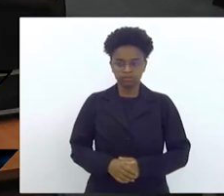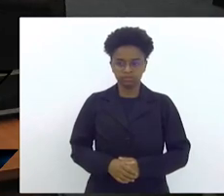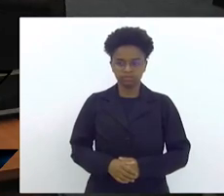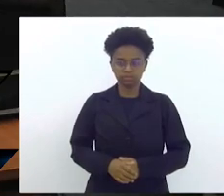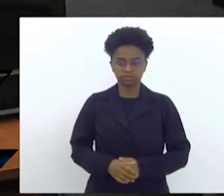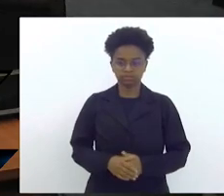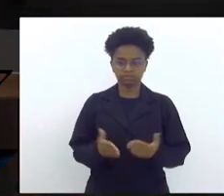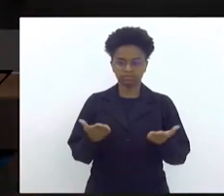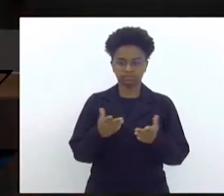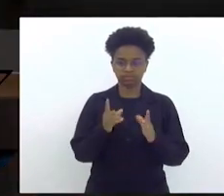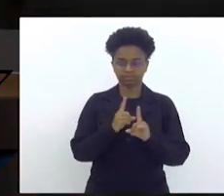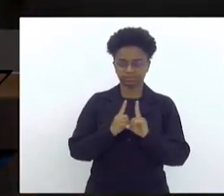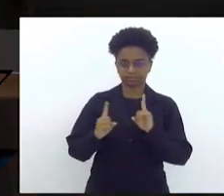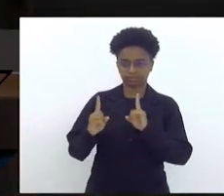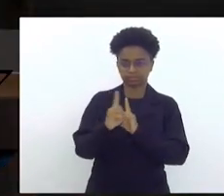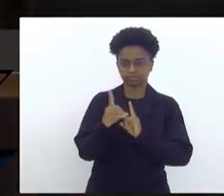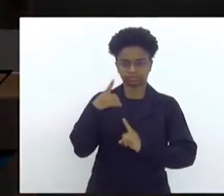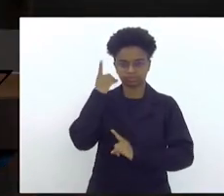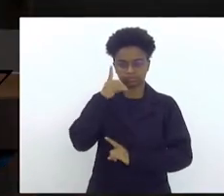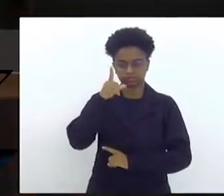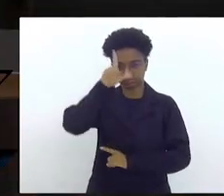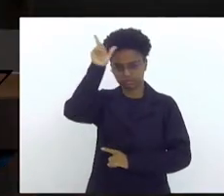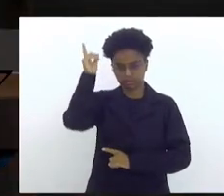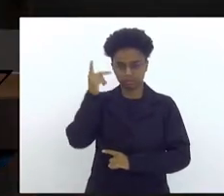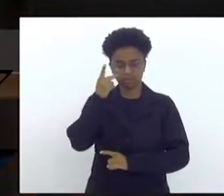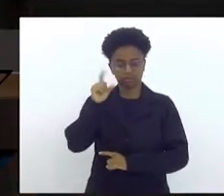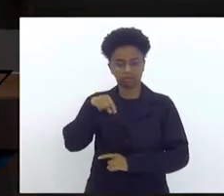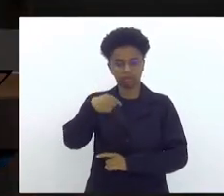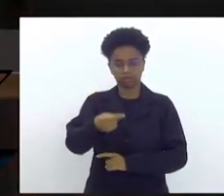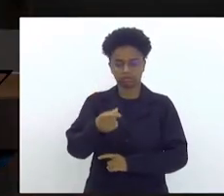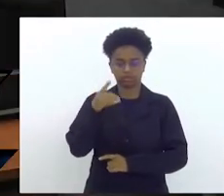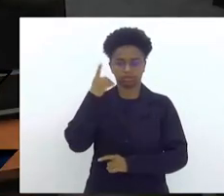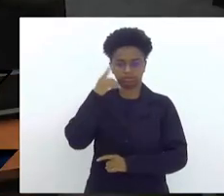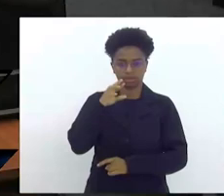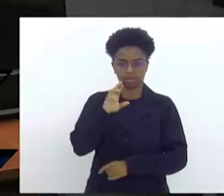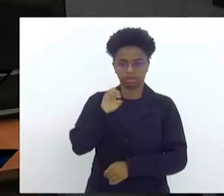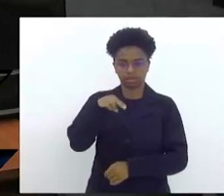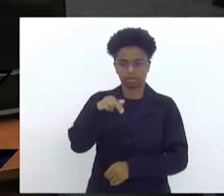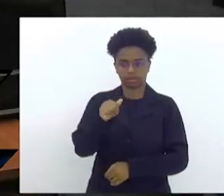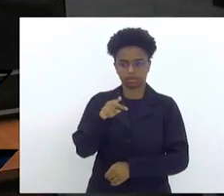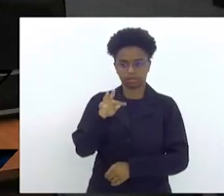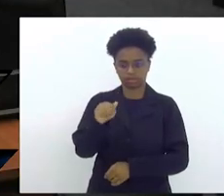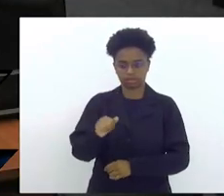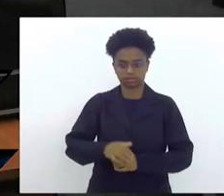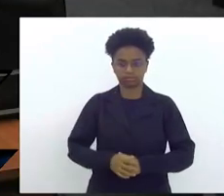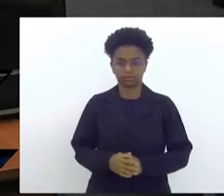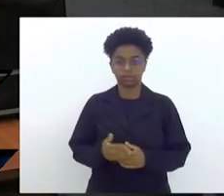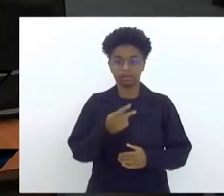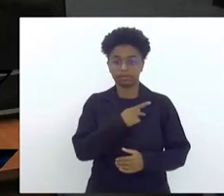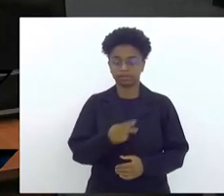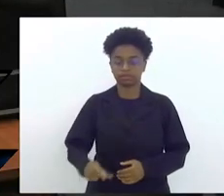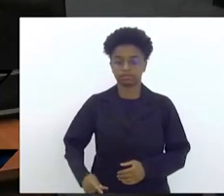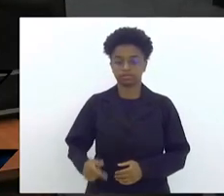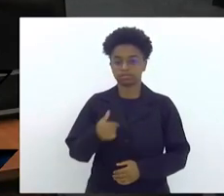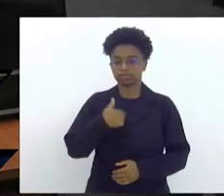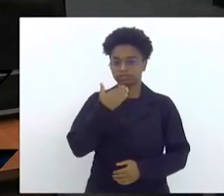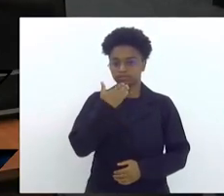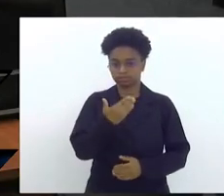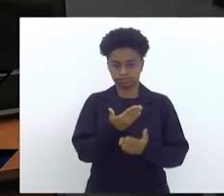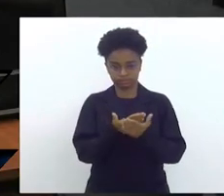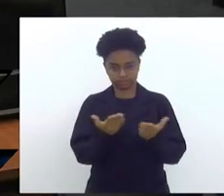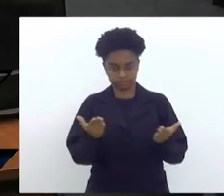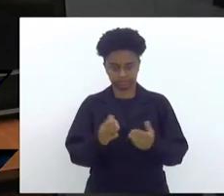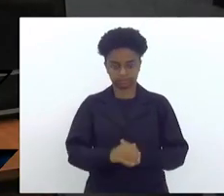a ordem Deputado Municipal Deputado Renata queria solicitar a